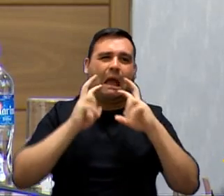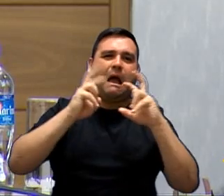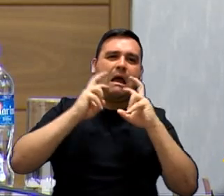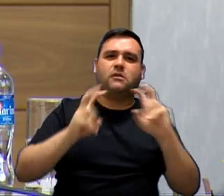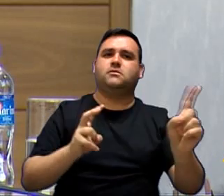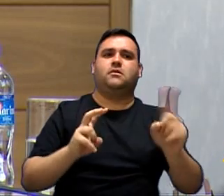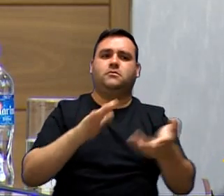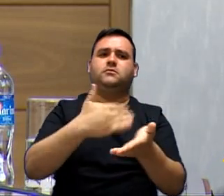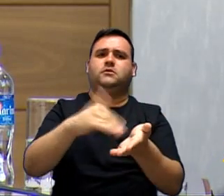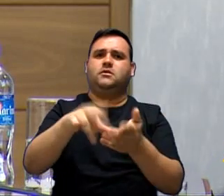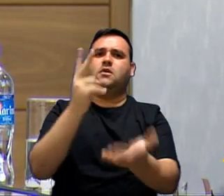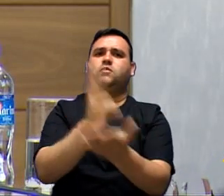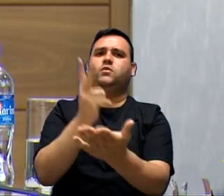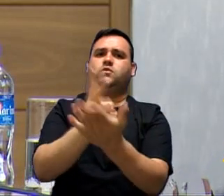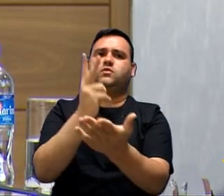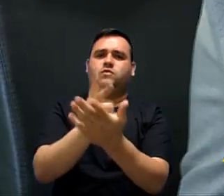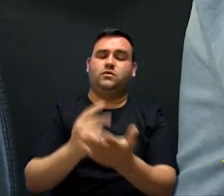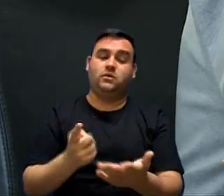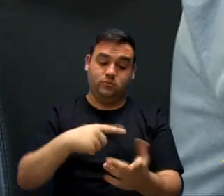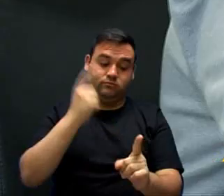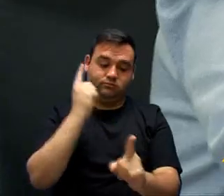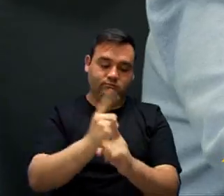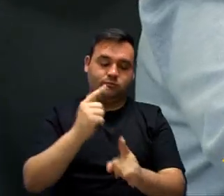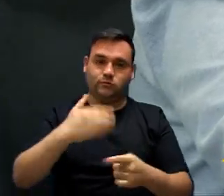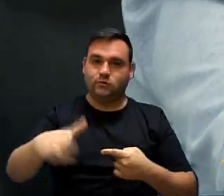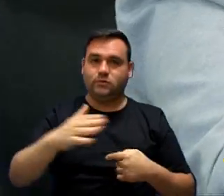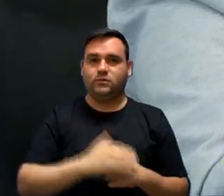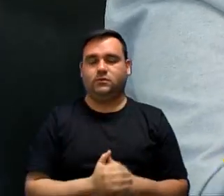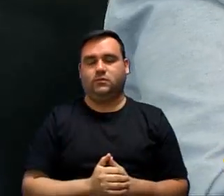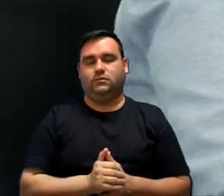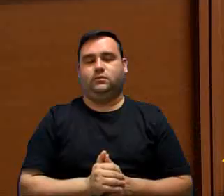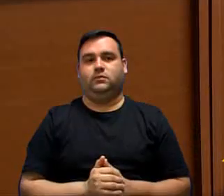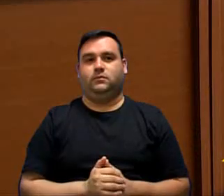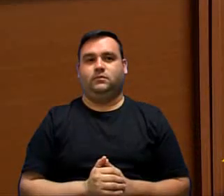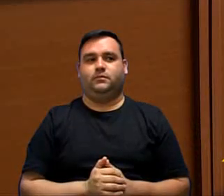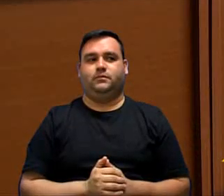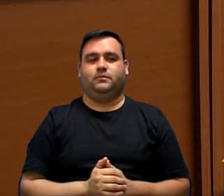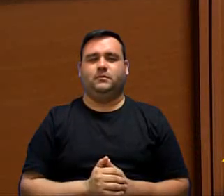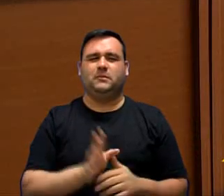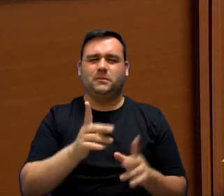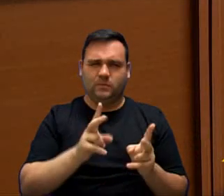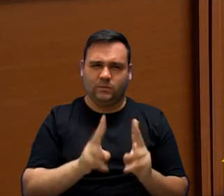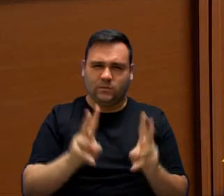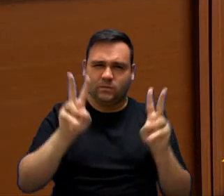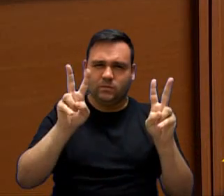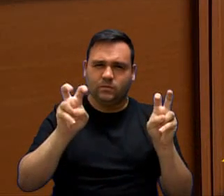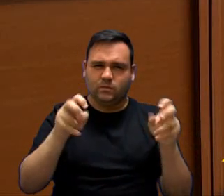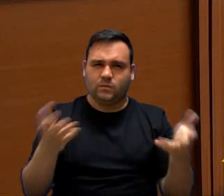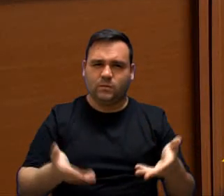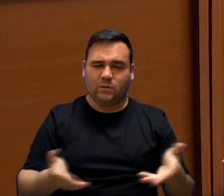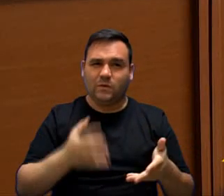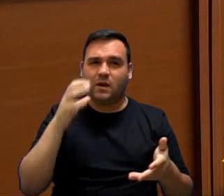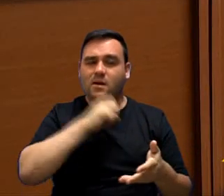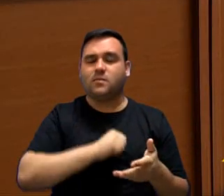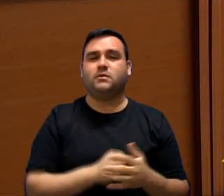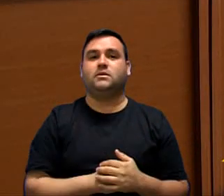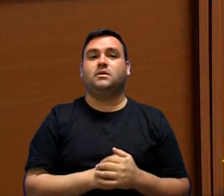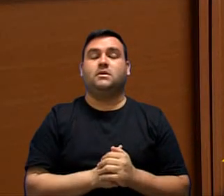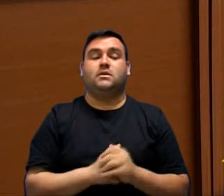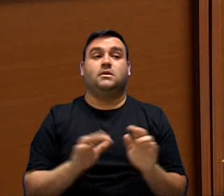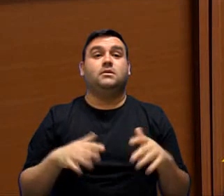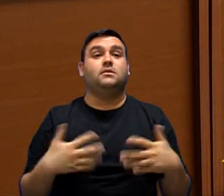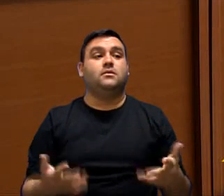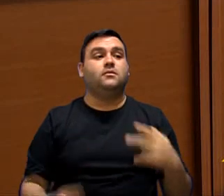os secretários são os mesmos. Nós vamos identificar. Só vamos continuar o assunto aqui, Vitão, rapidamente.